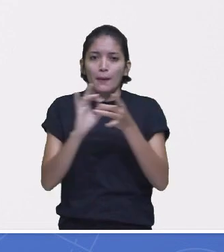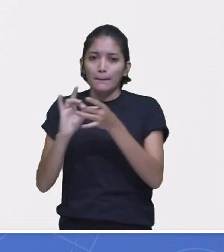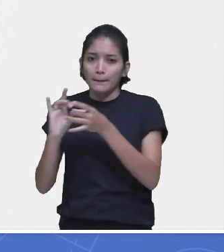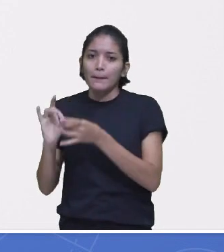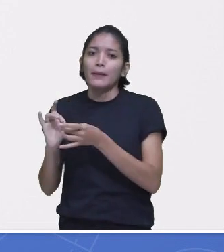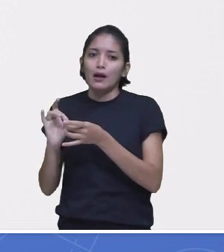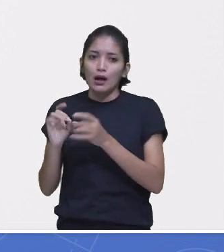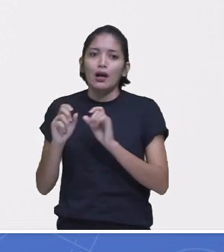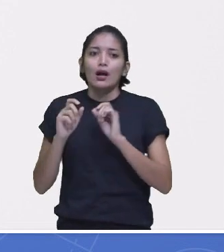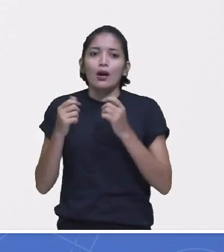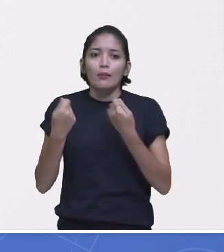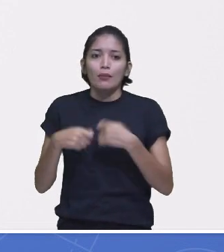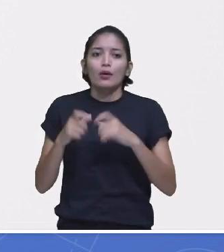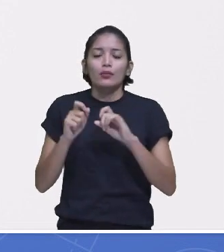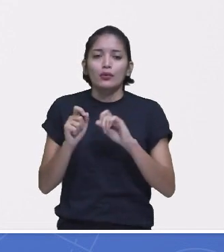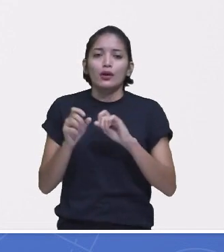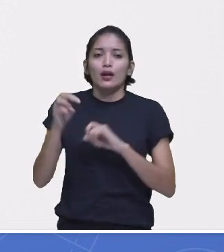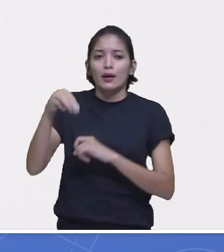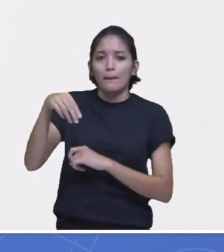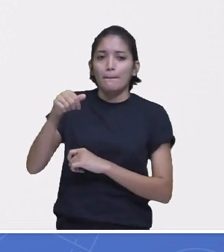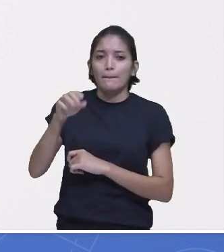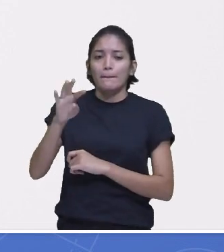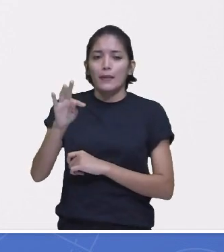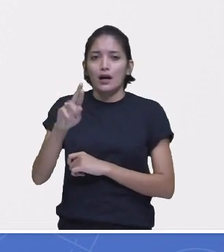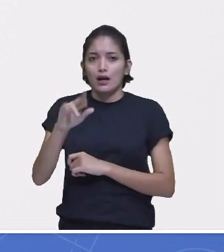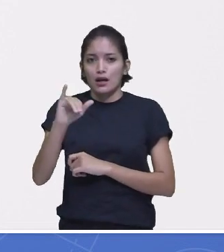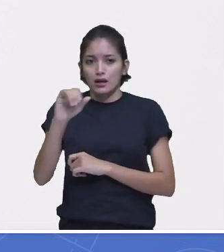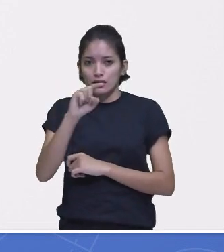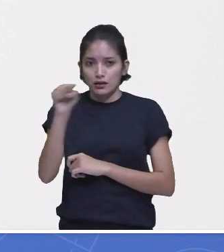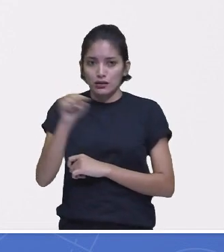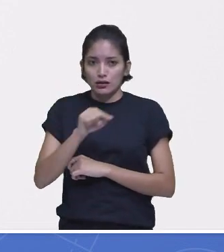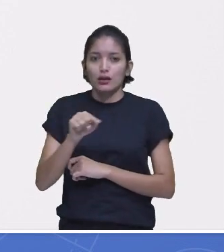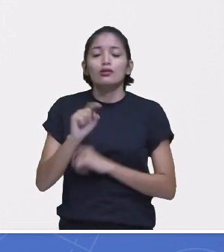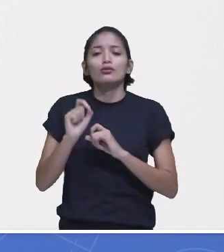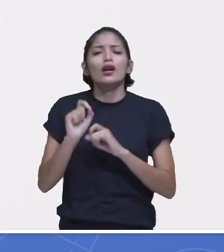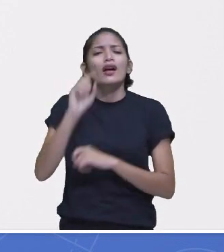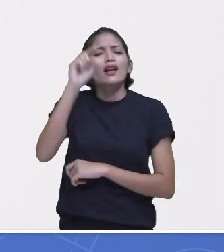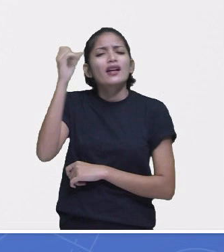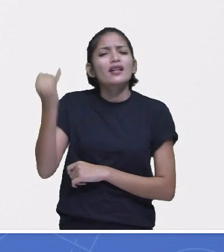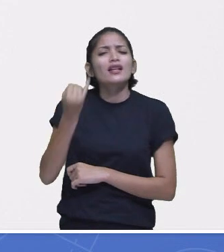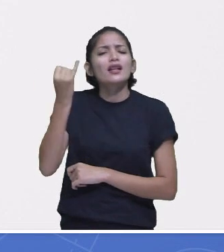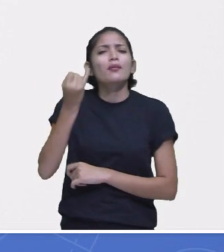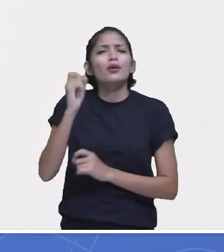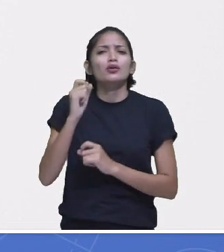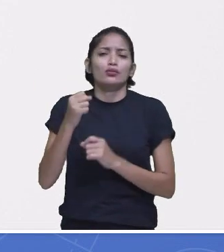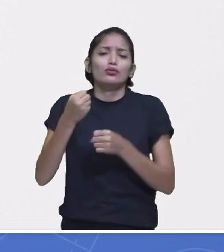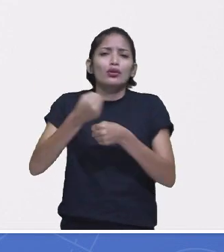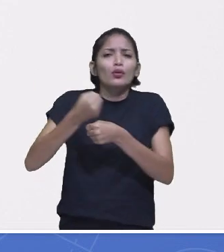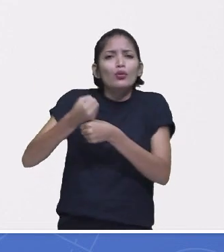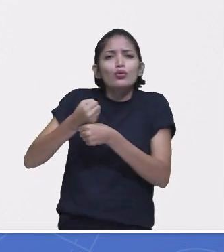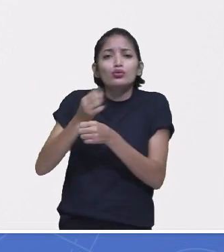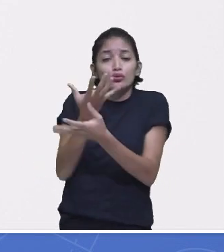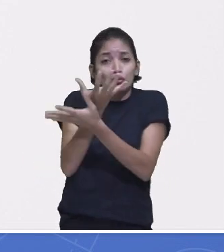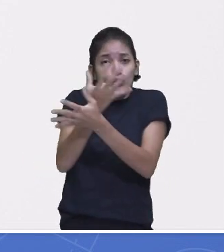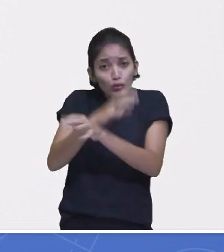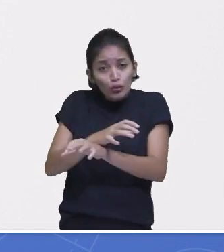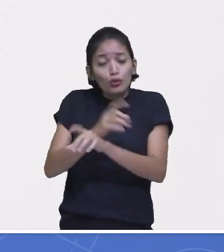da matriz orgânica. Eles são essenciais para a formação do osso, bem como para